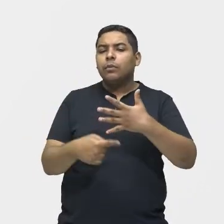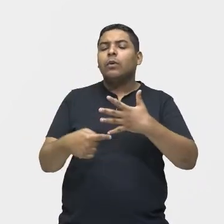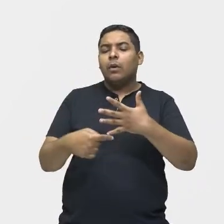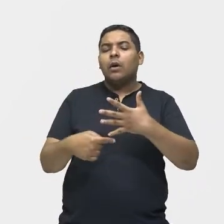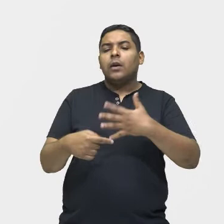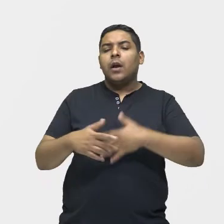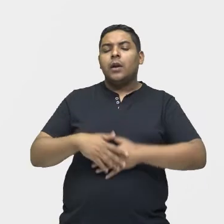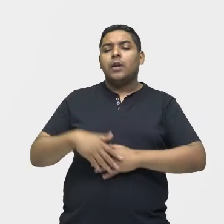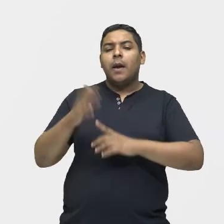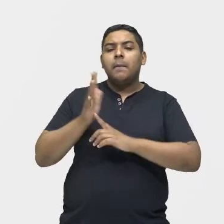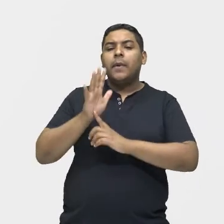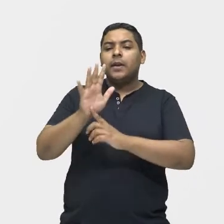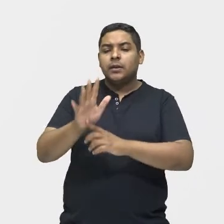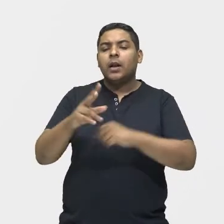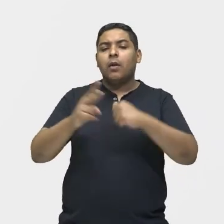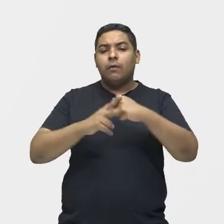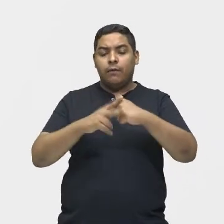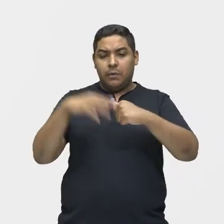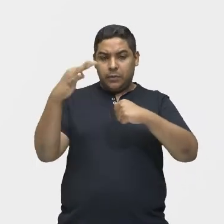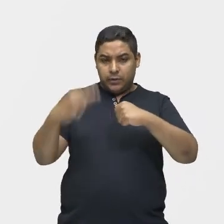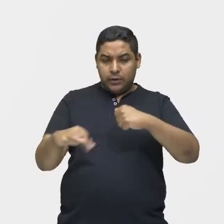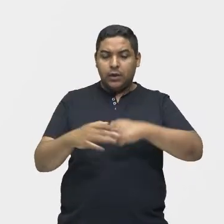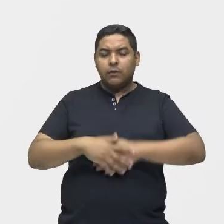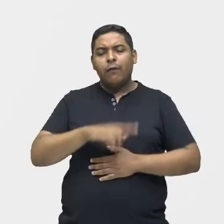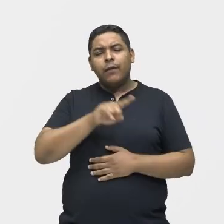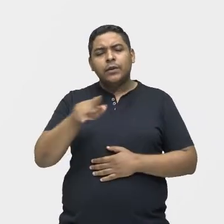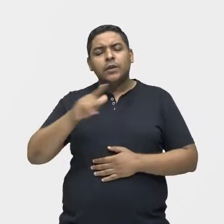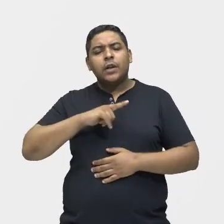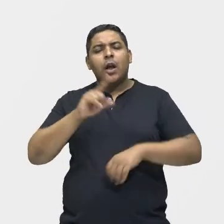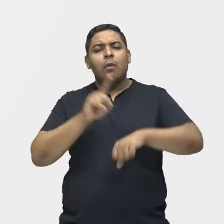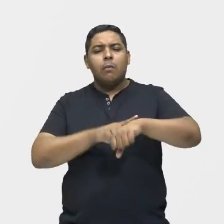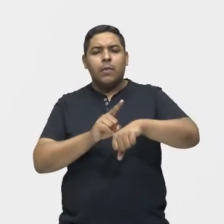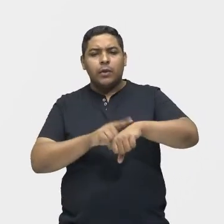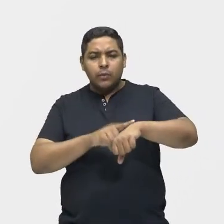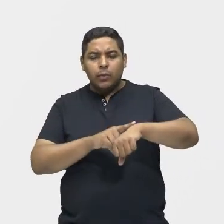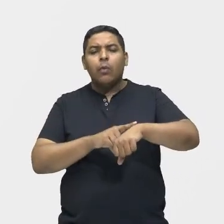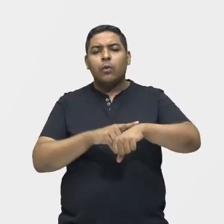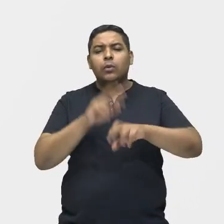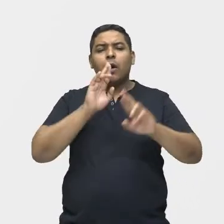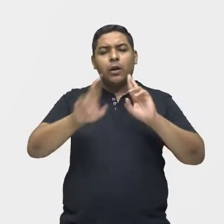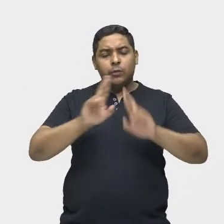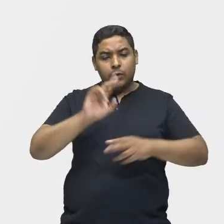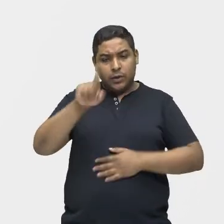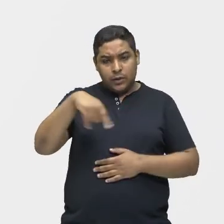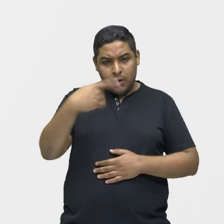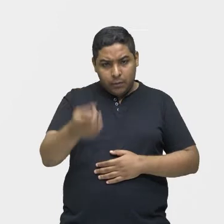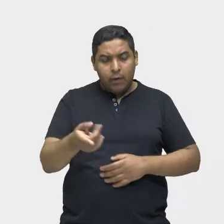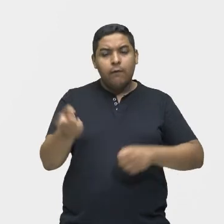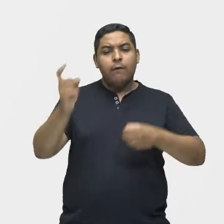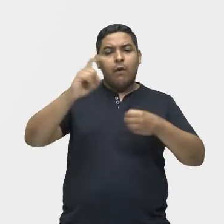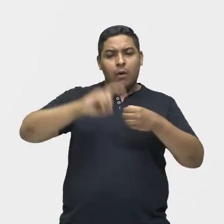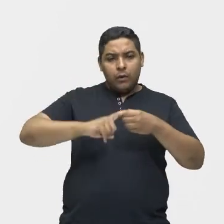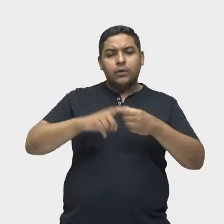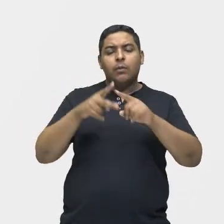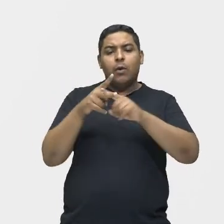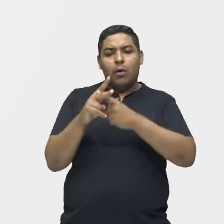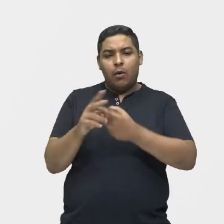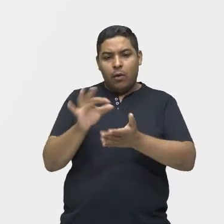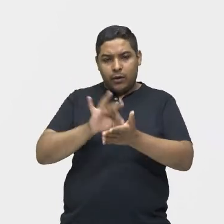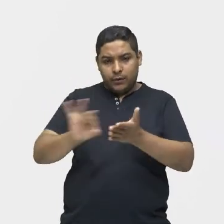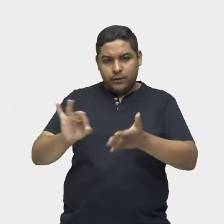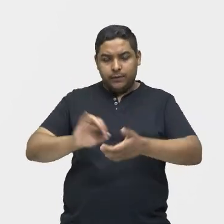esses verbos, né, que preenche ali corretamente. Vocês terão uns minutinhos aí para responder, na sequência nós voltamos aí com a correção.